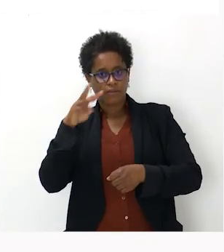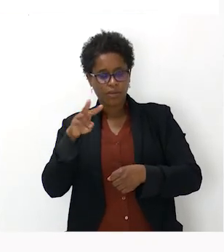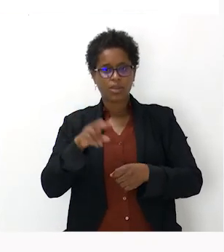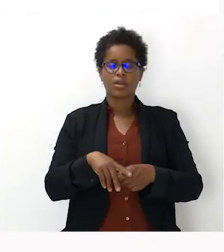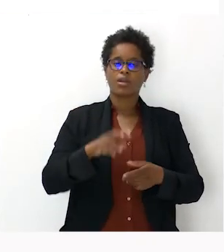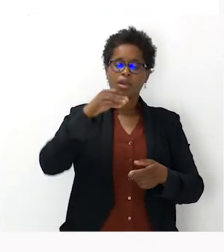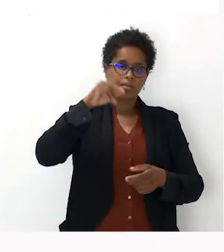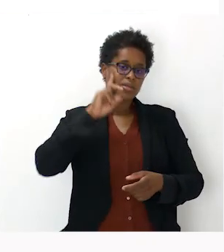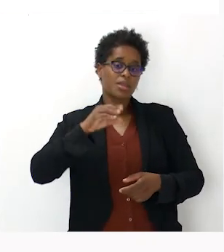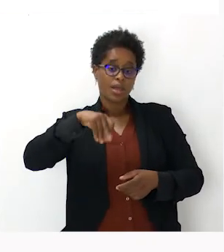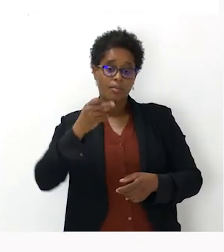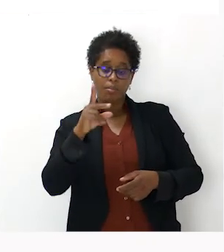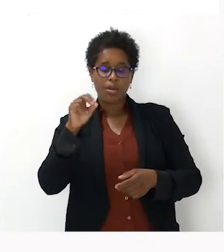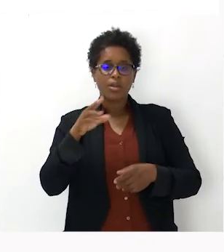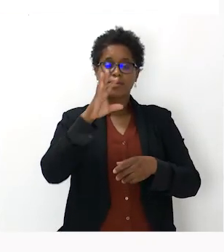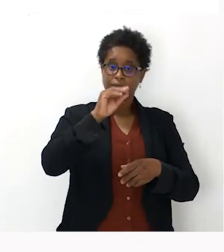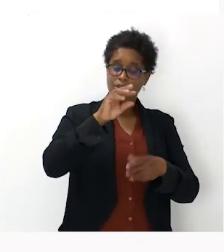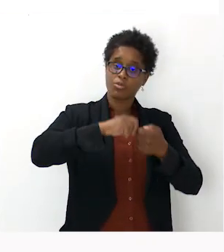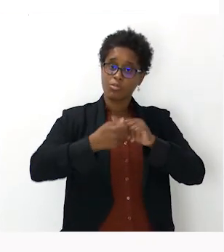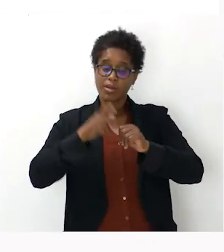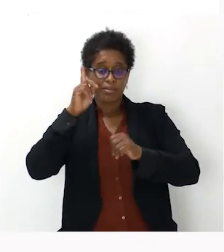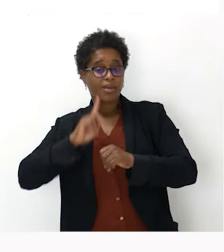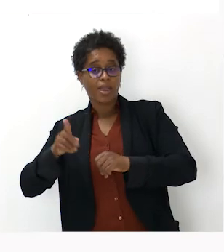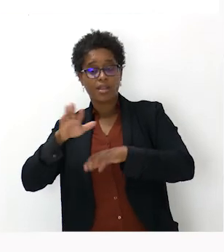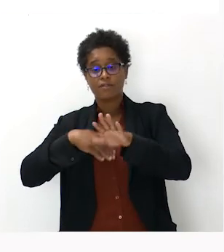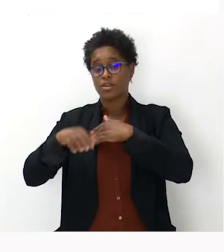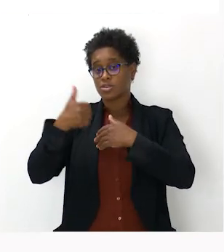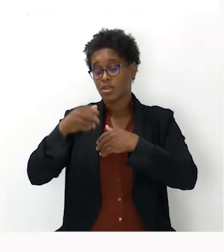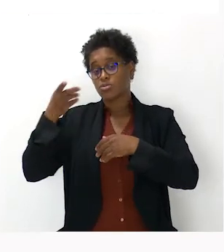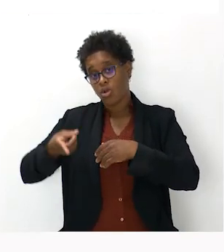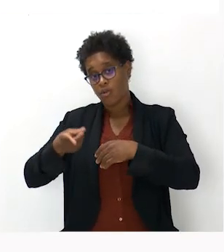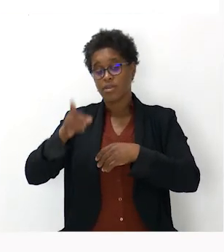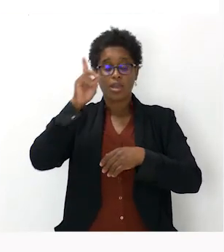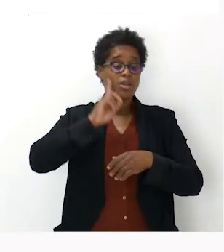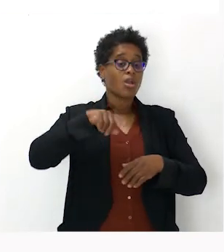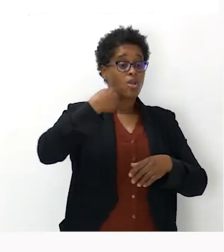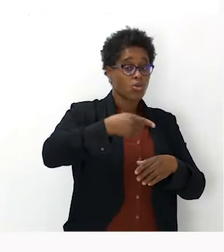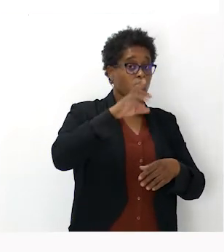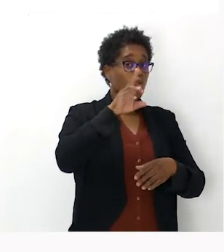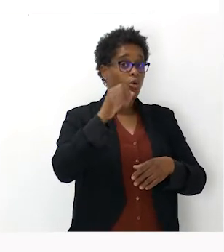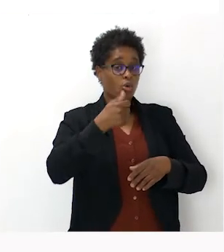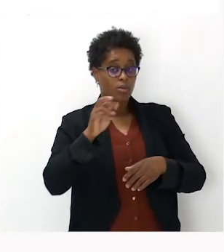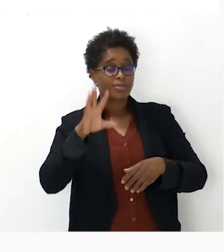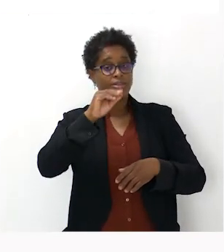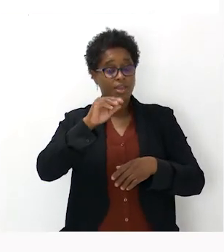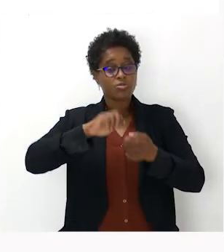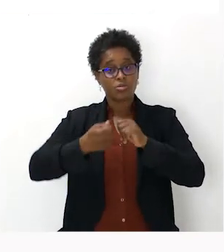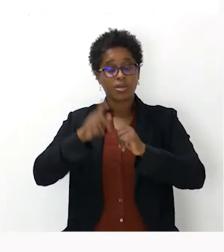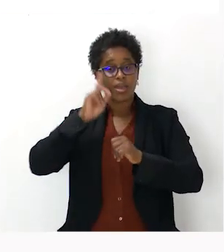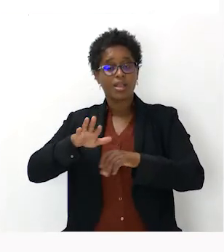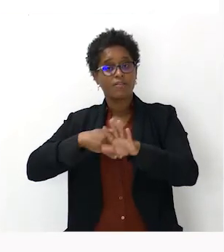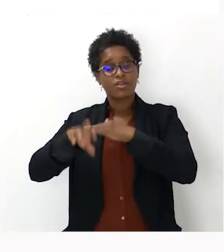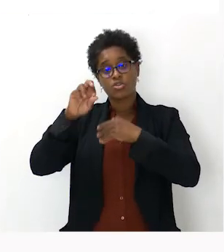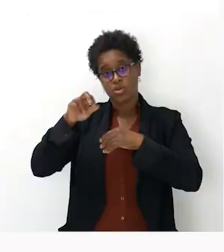10 problemas, a Paula acertou 9. Enquanto que a Roberta, em 10 problemas, ela acertou